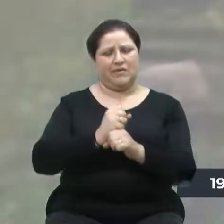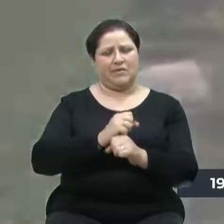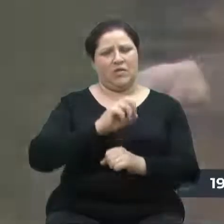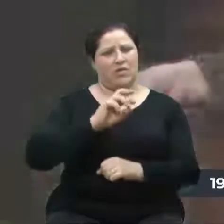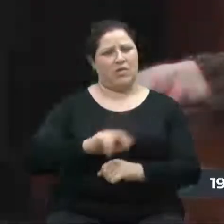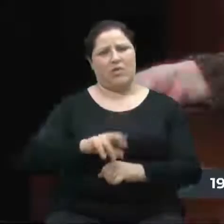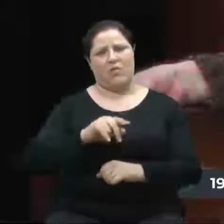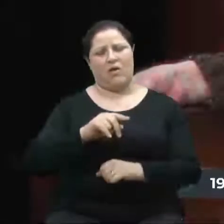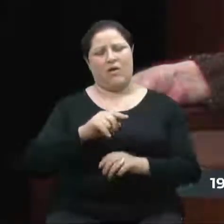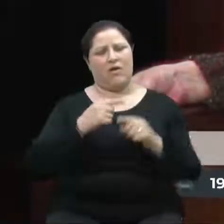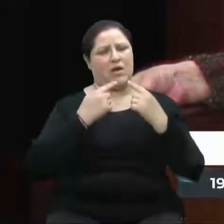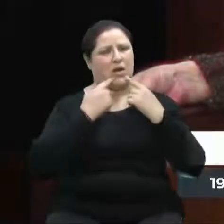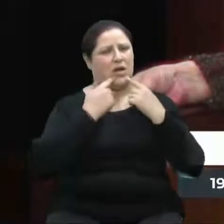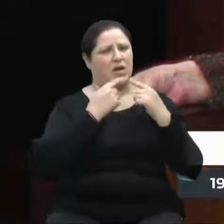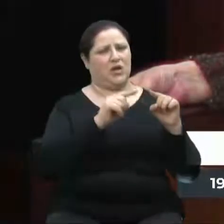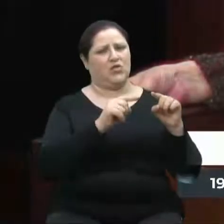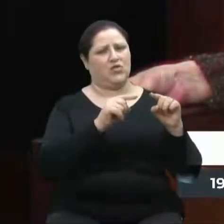governo Adiló.